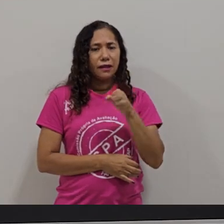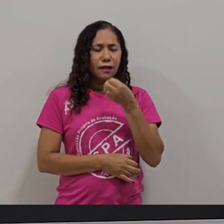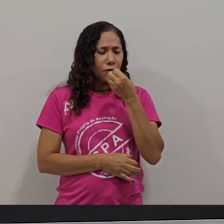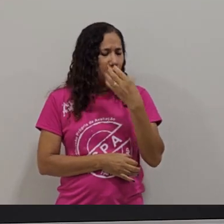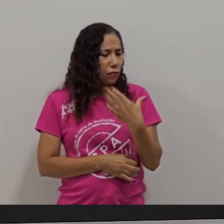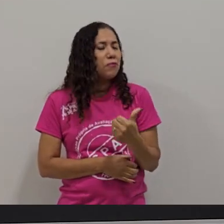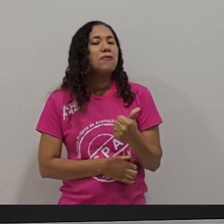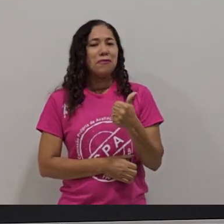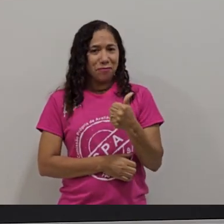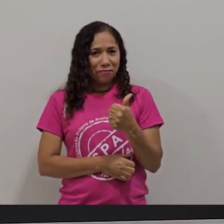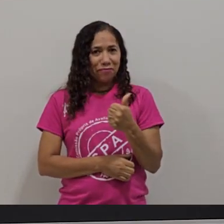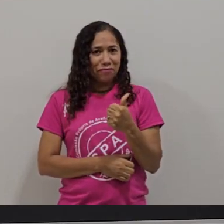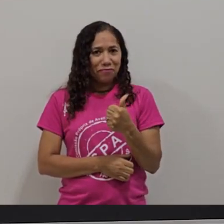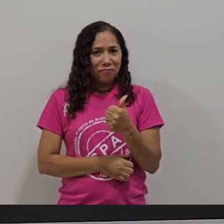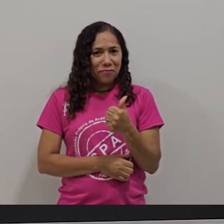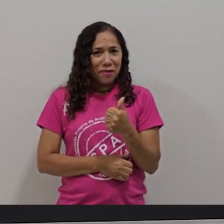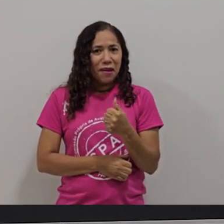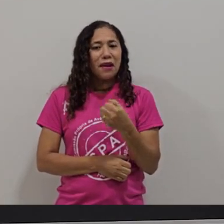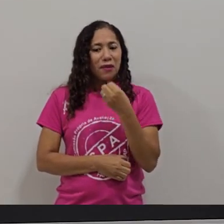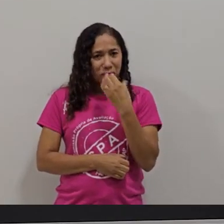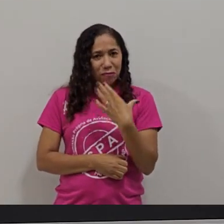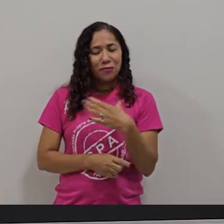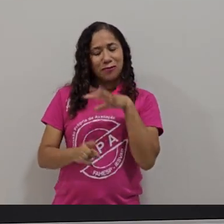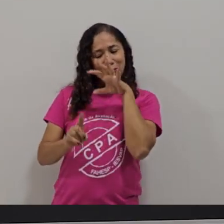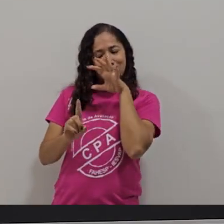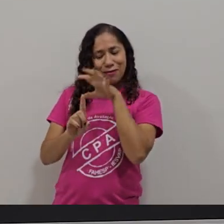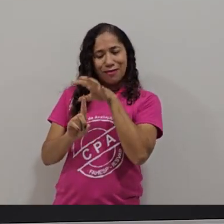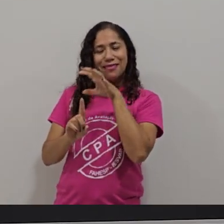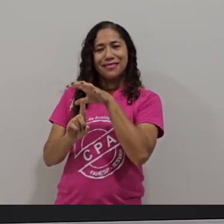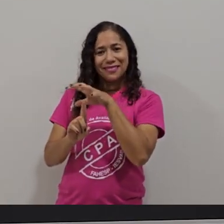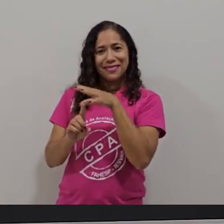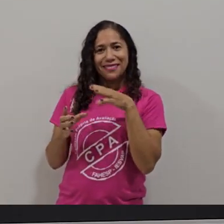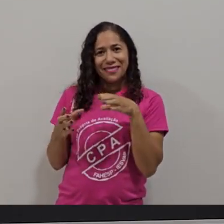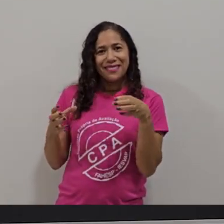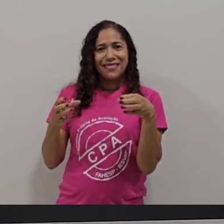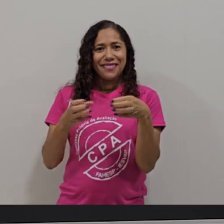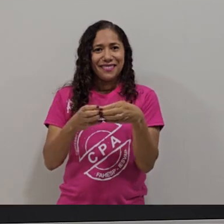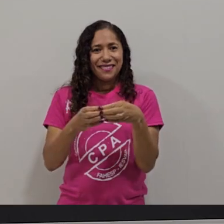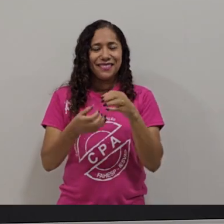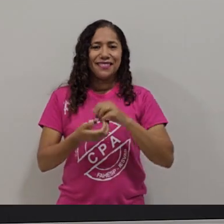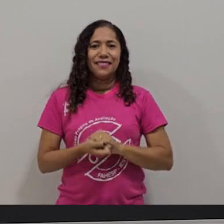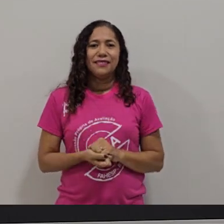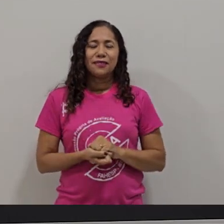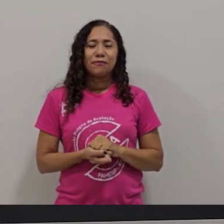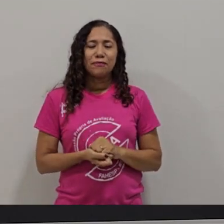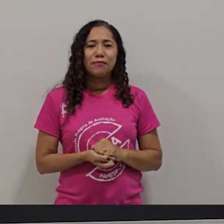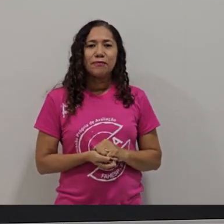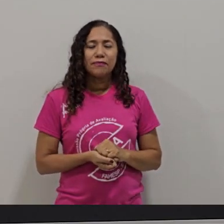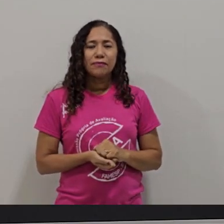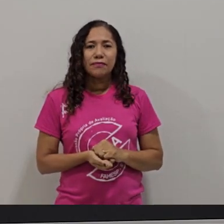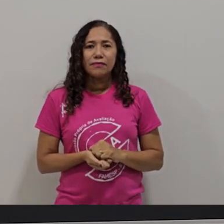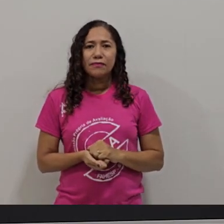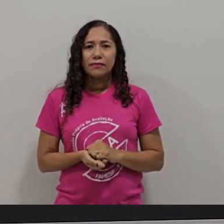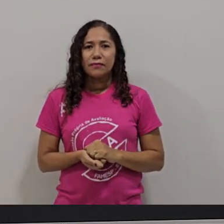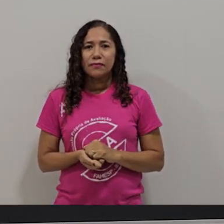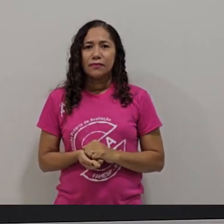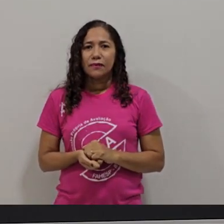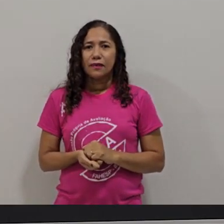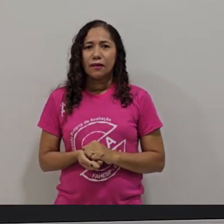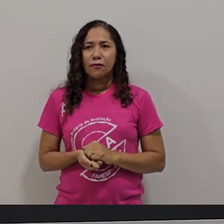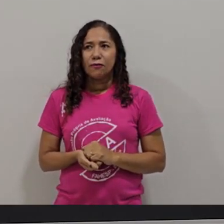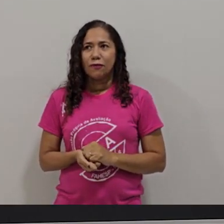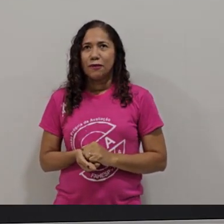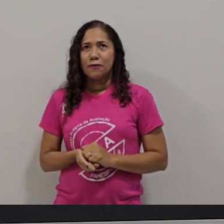boa nisso, viu, gente? Convencer as turmas. E assim, foi